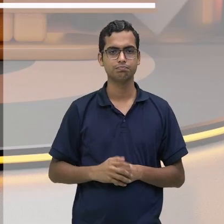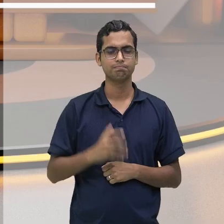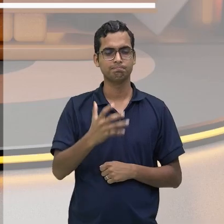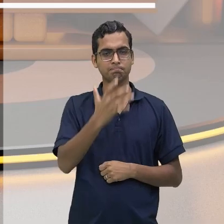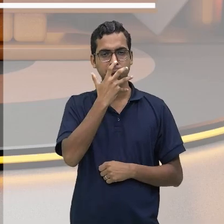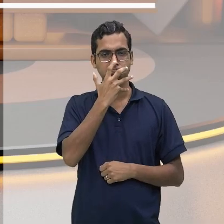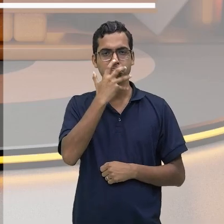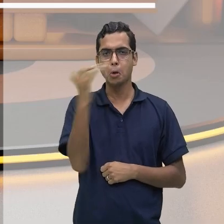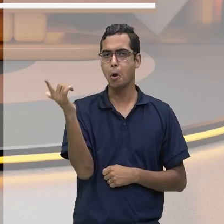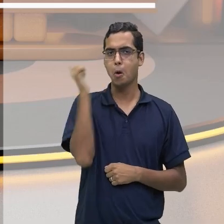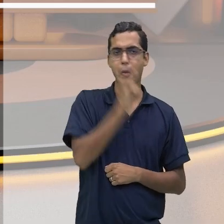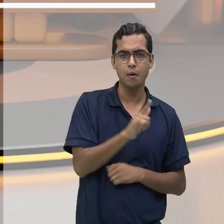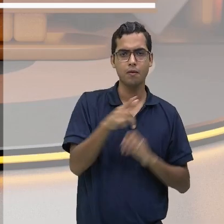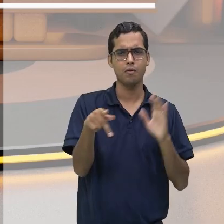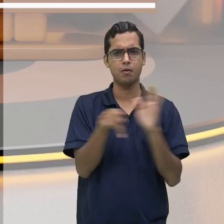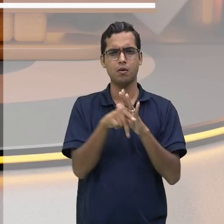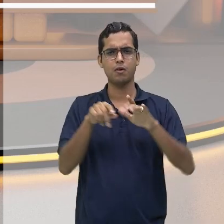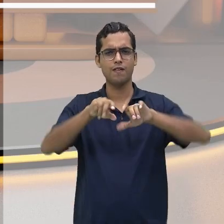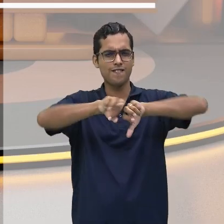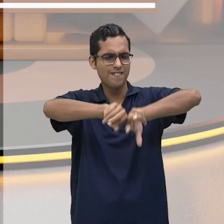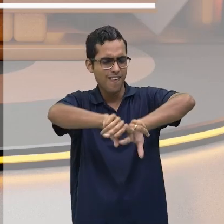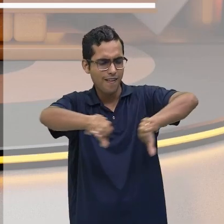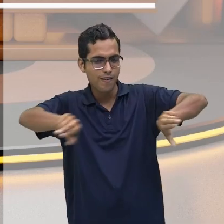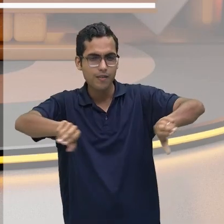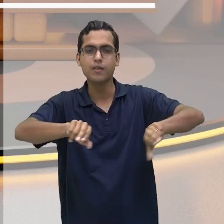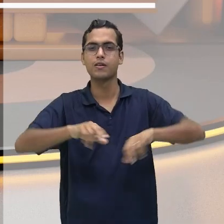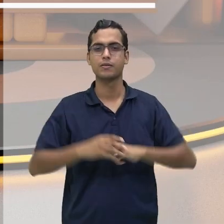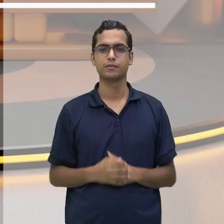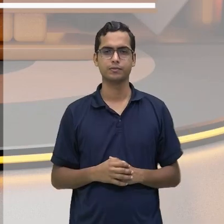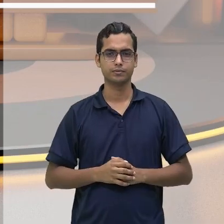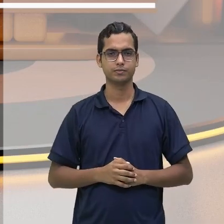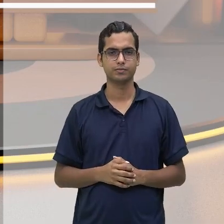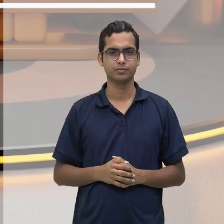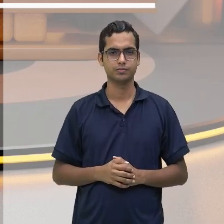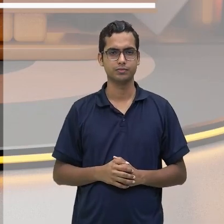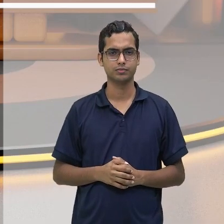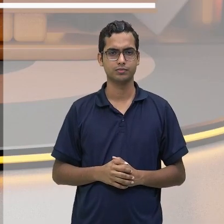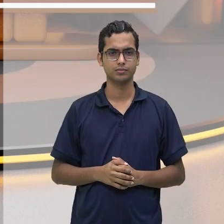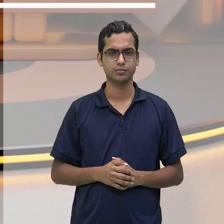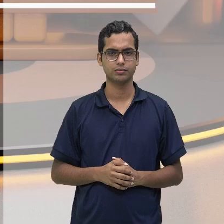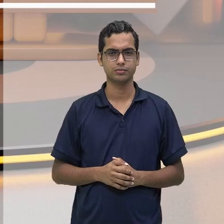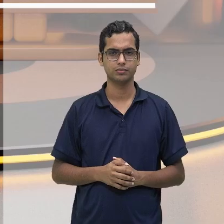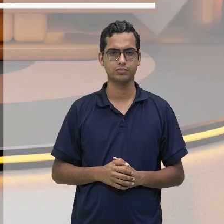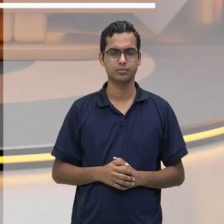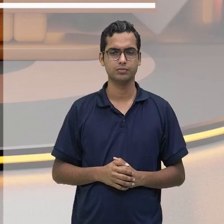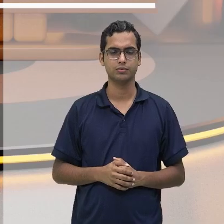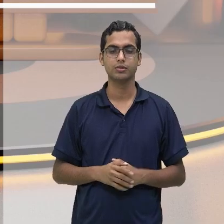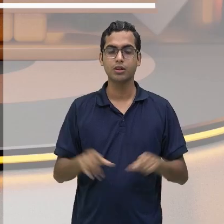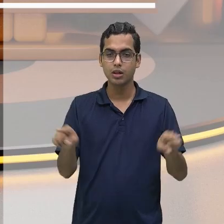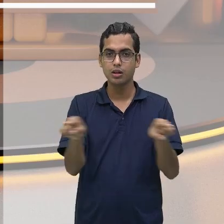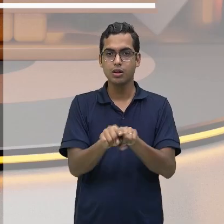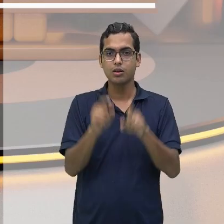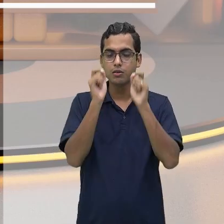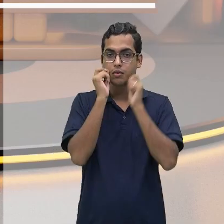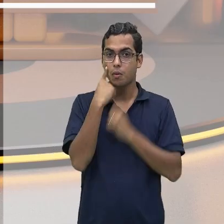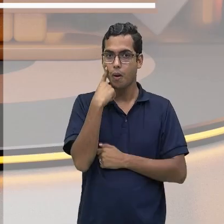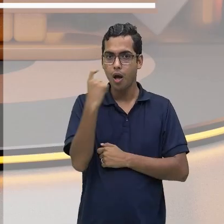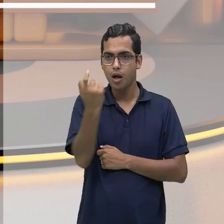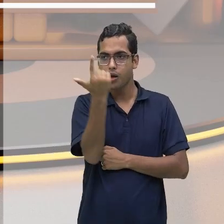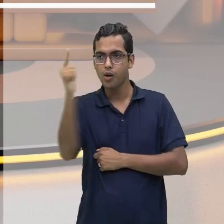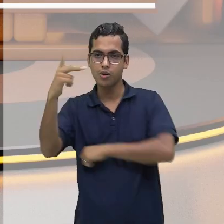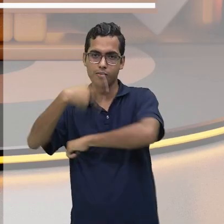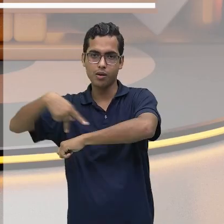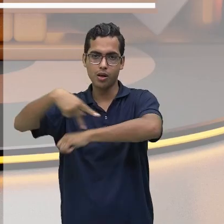inacreditável ali, com várias situações, que vai chamar a atenção de outros países asiáticos. E é aí que